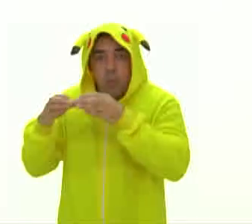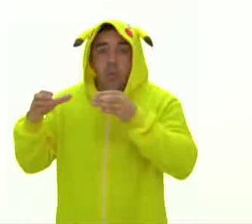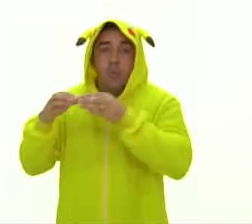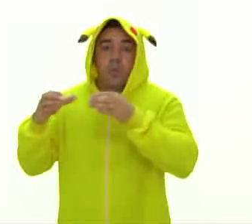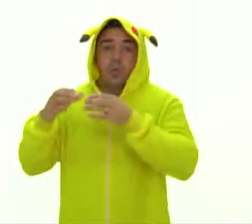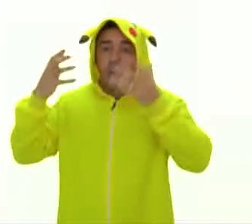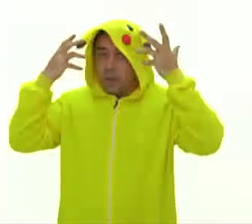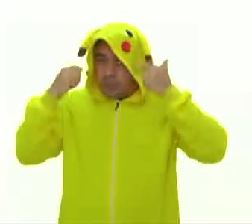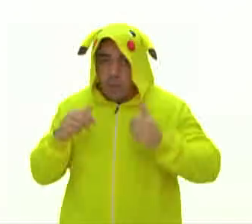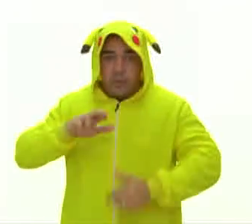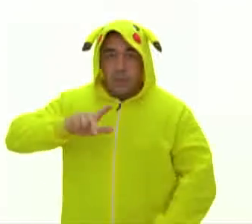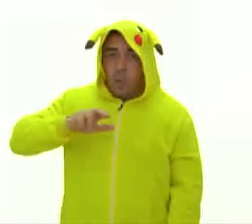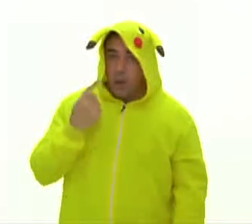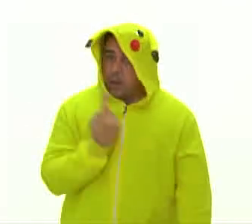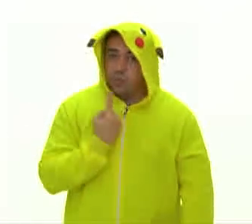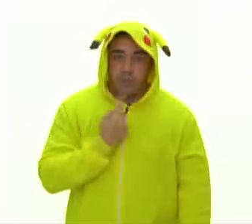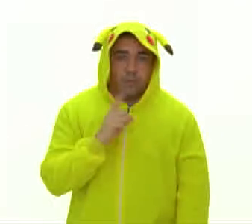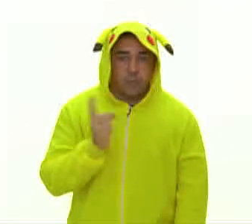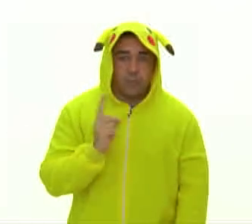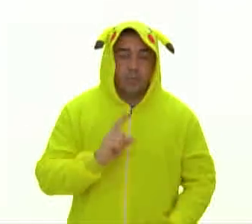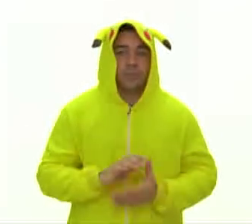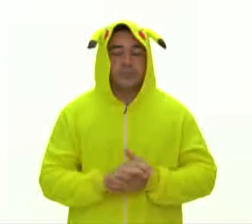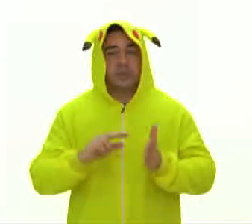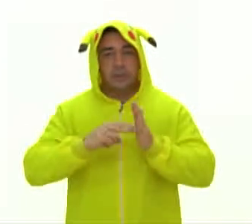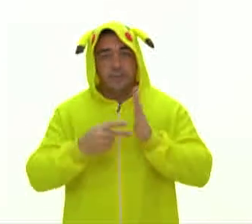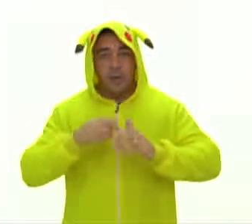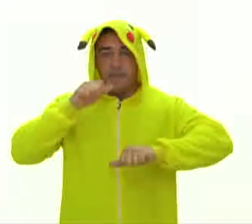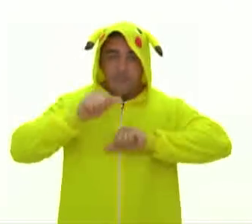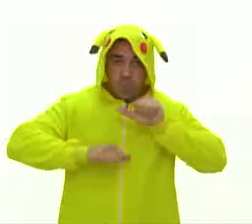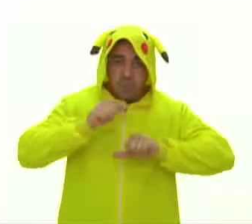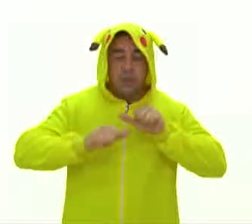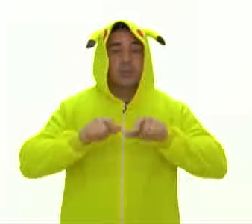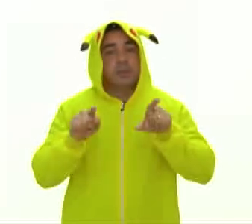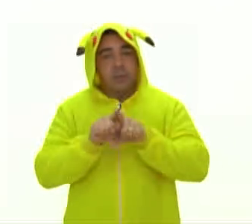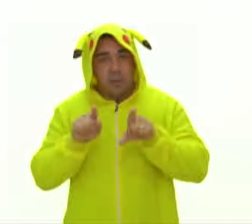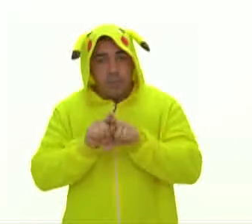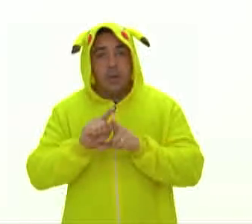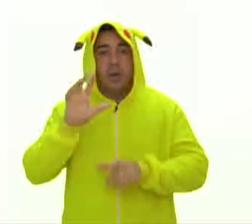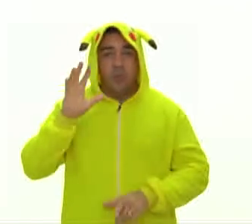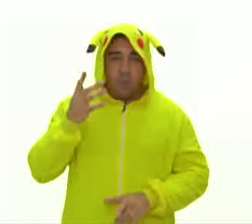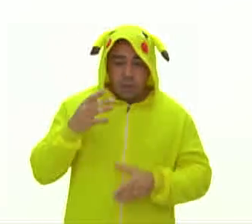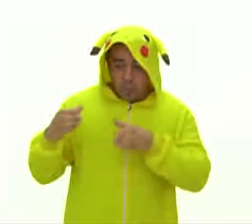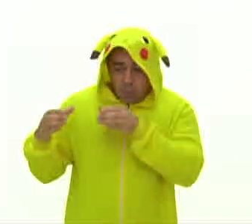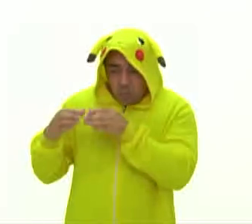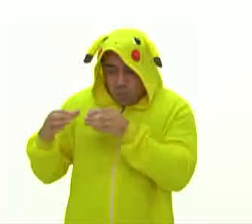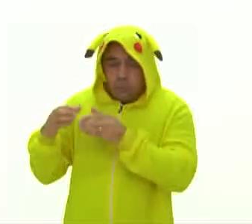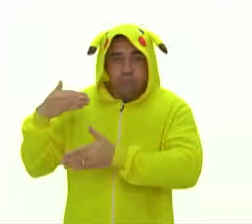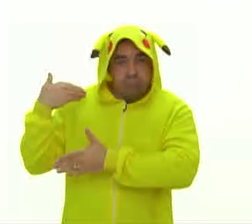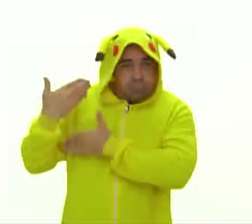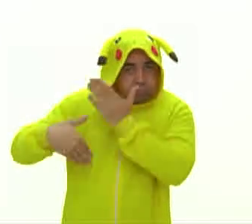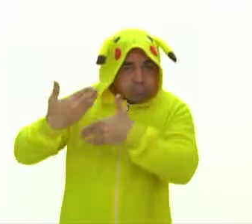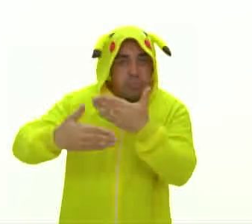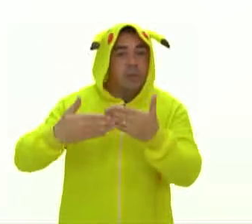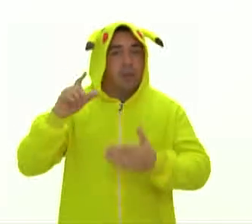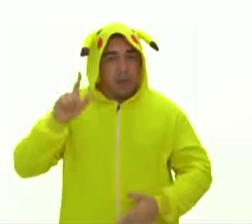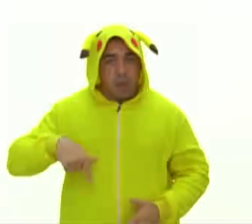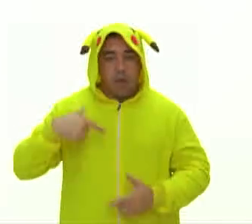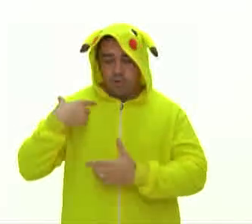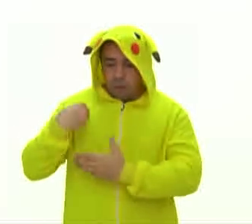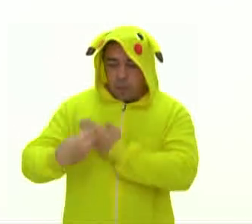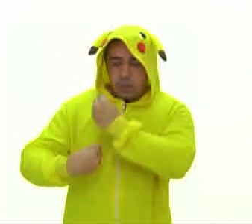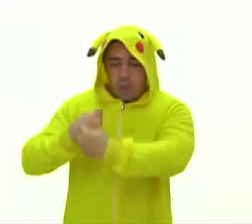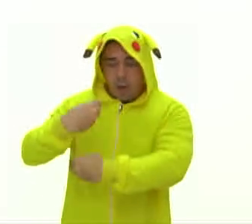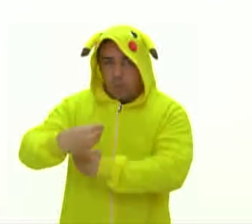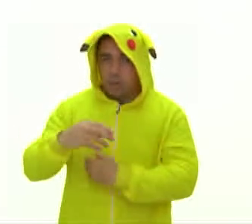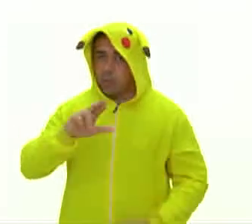é individual. Representa mudanças, alterações que ocorrem em uma população ao longo de diversas gerações. Então, não